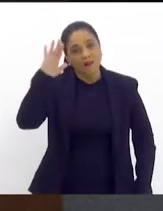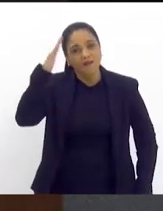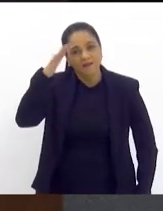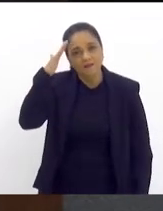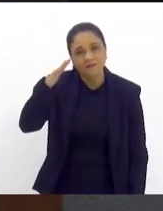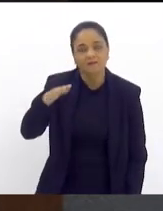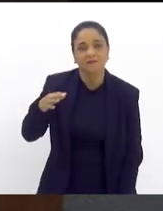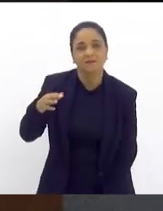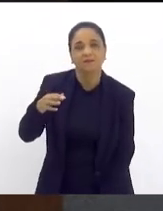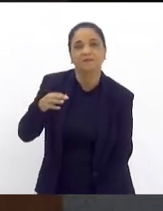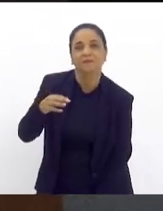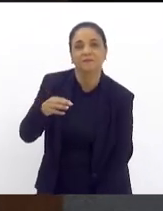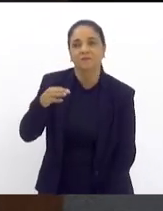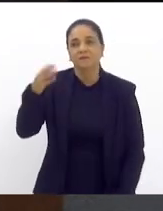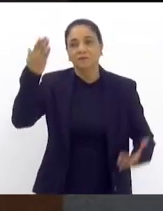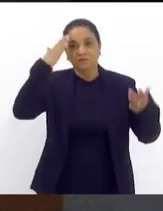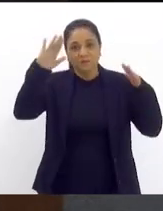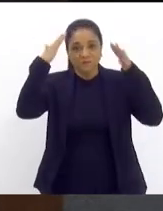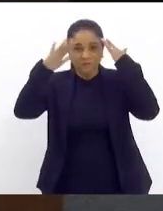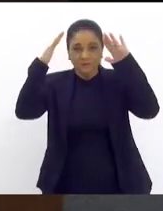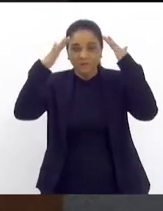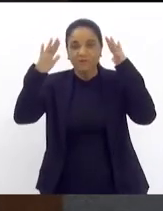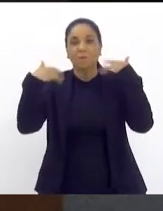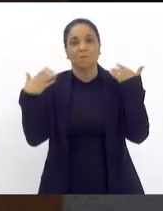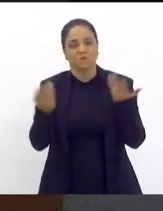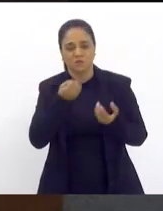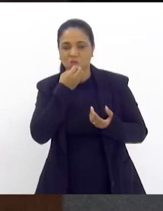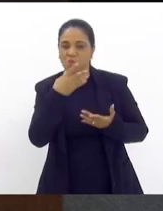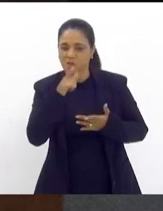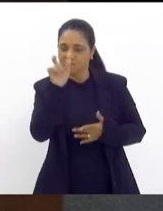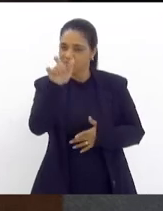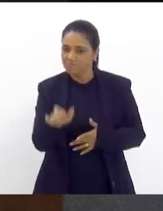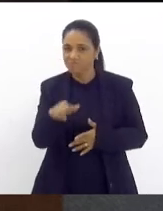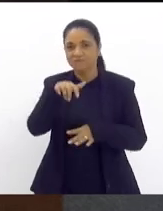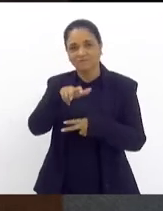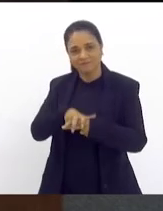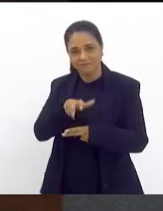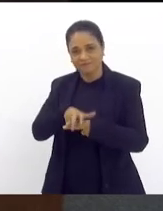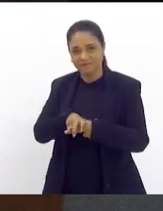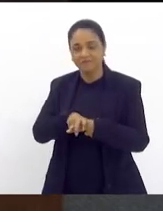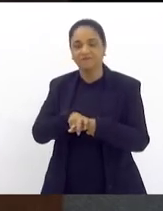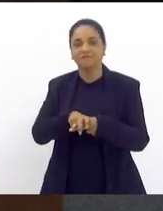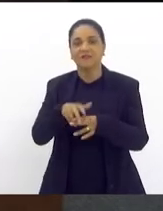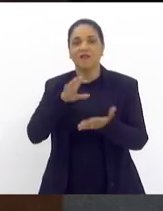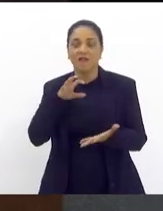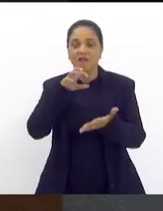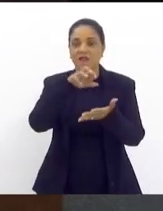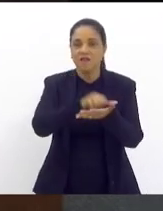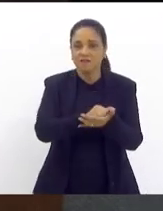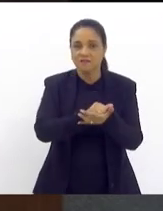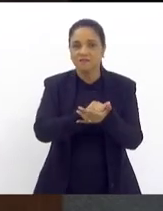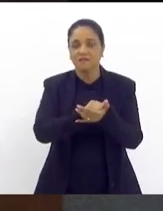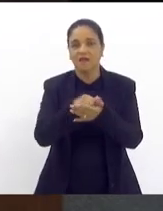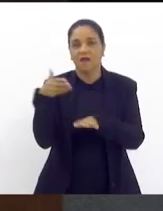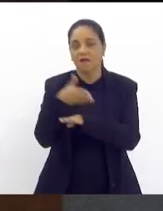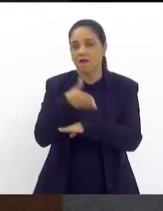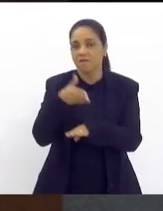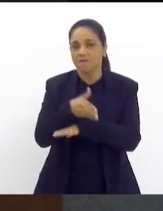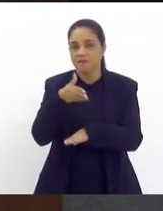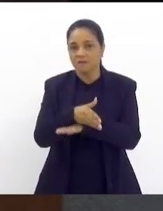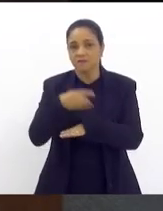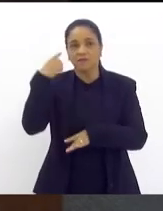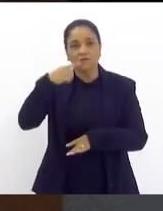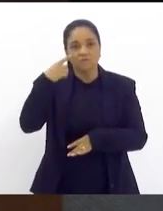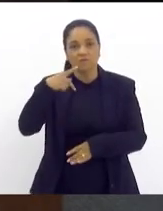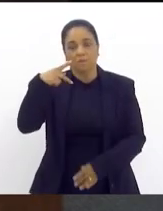que a senhora fica muito bem aí eu gostaria presidenta de registrar aqui a presença do vereador Pablo